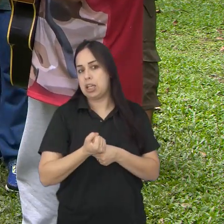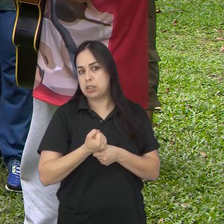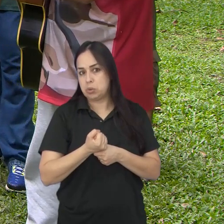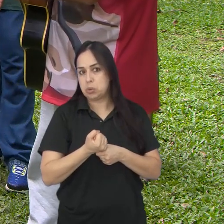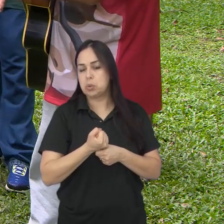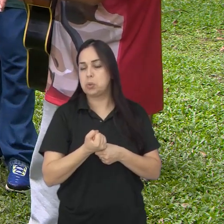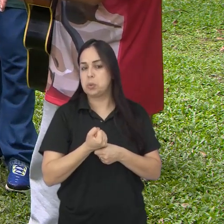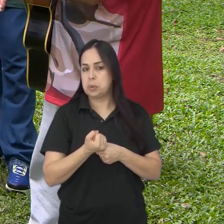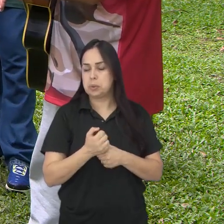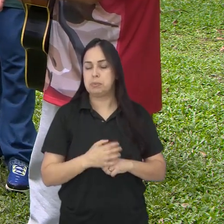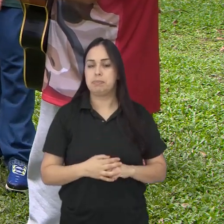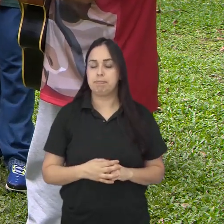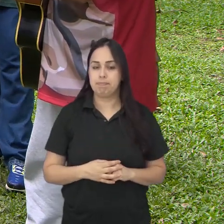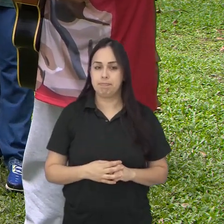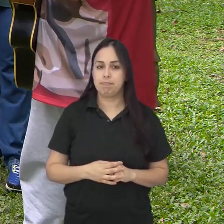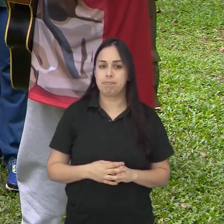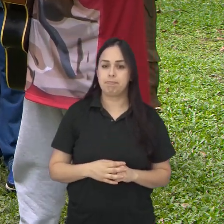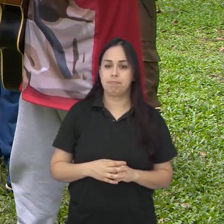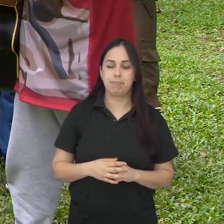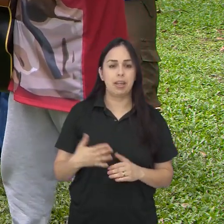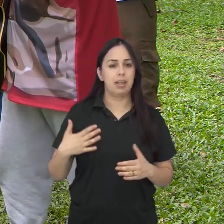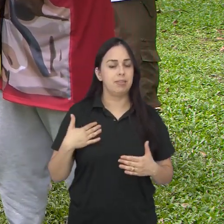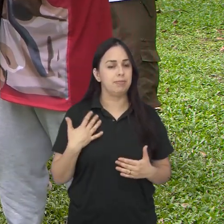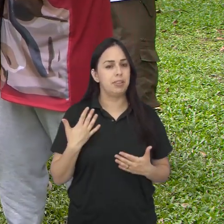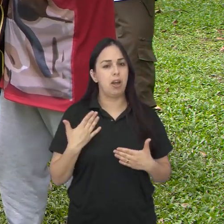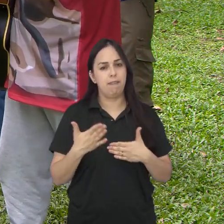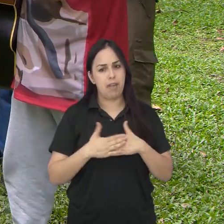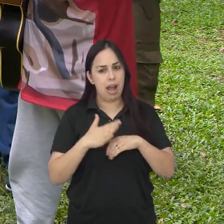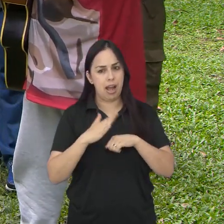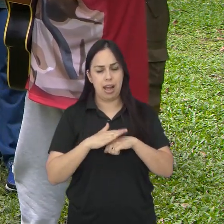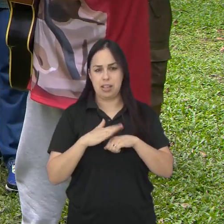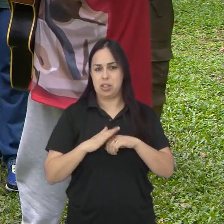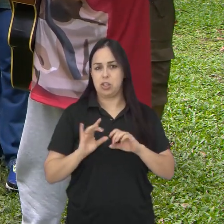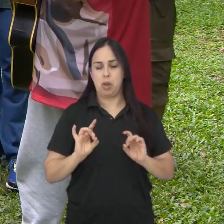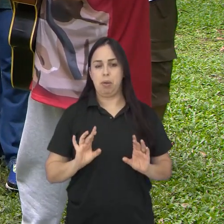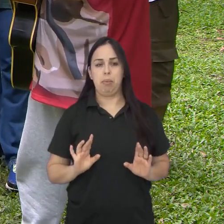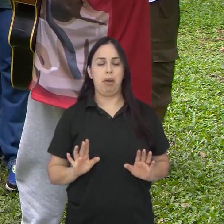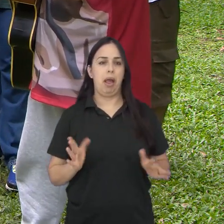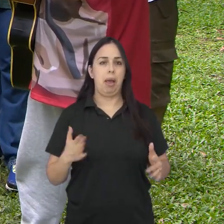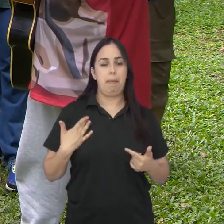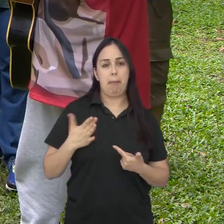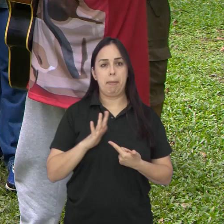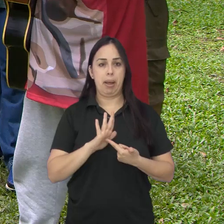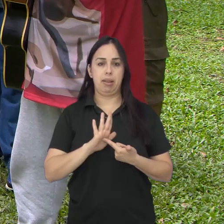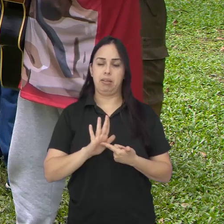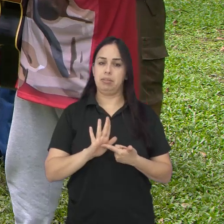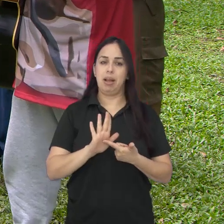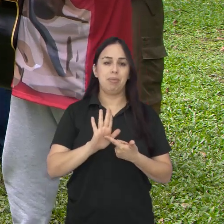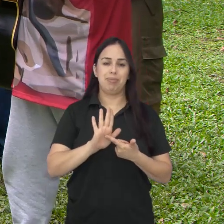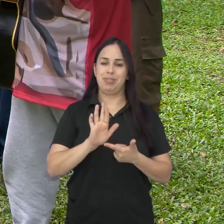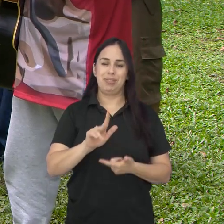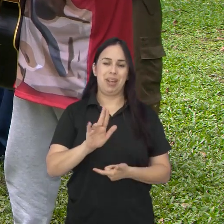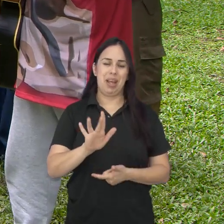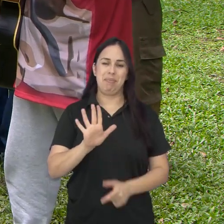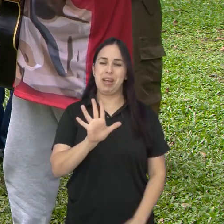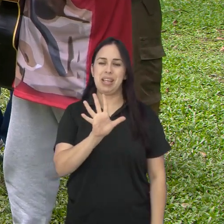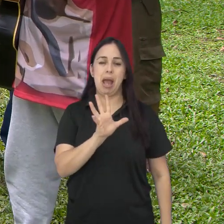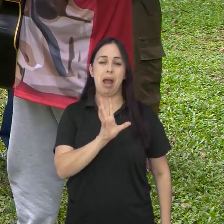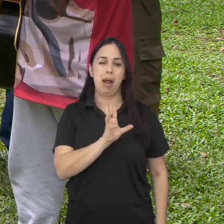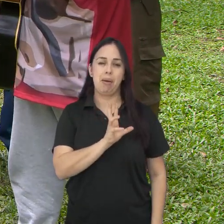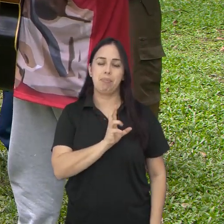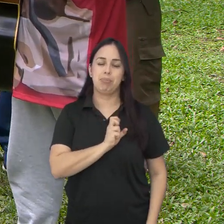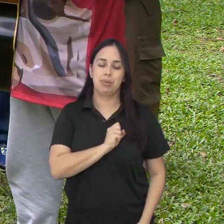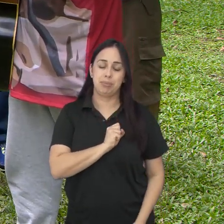nessa batalha. E é uma coisa que a gente faz, não por fazer, mas sim por amor.